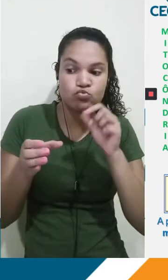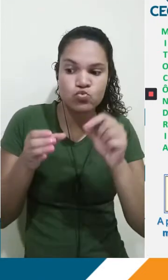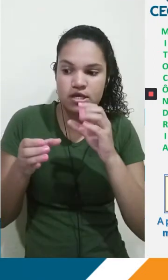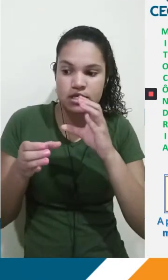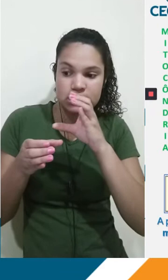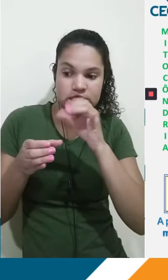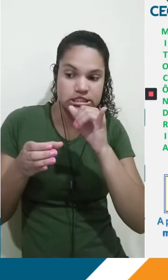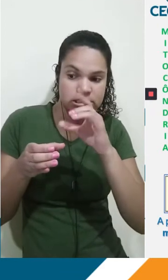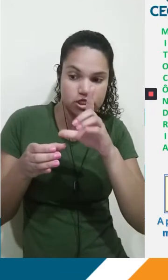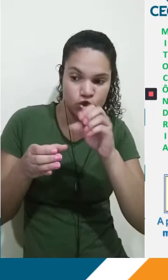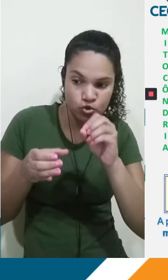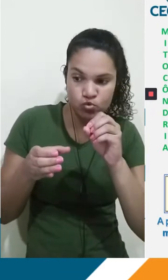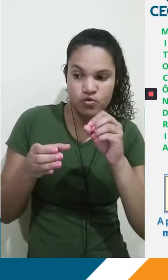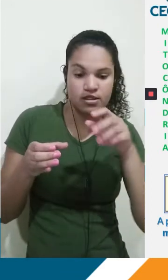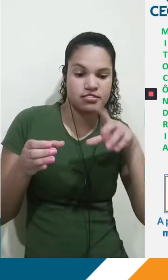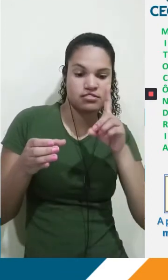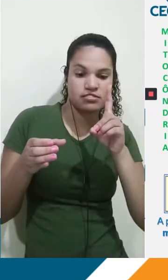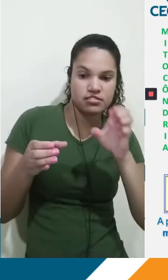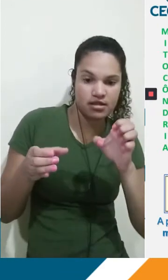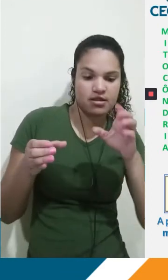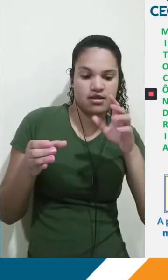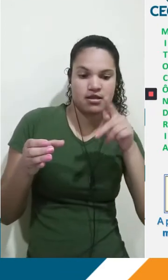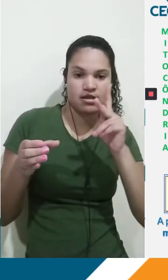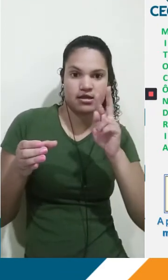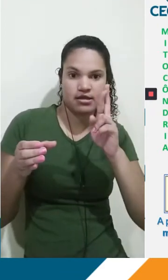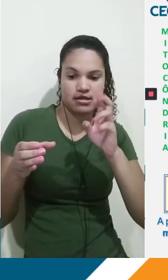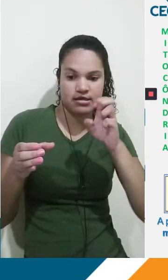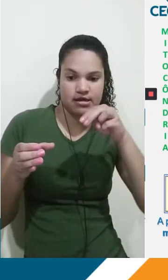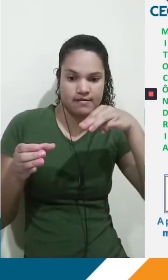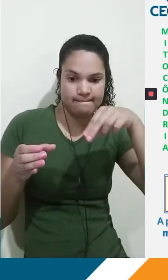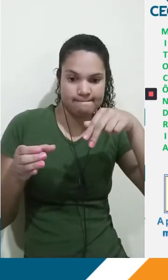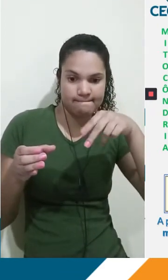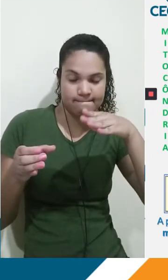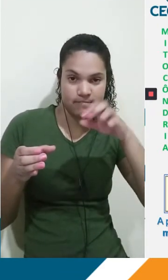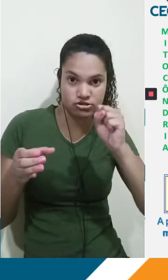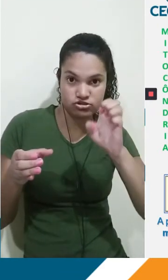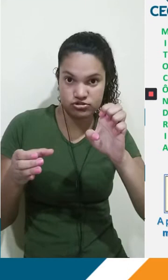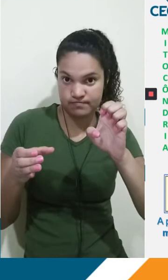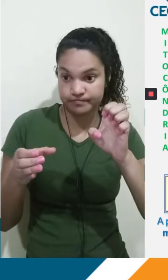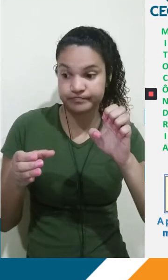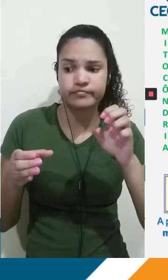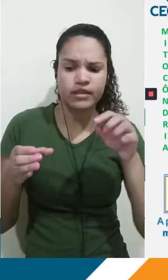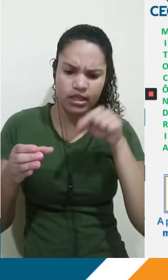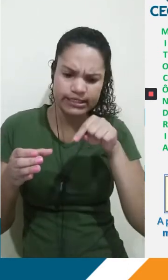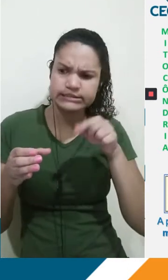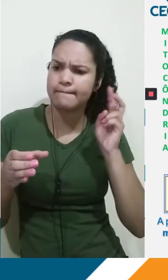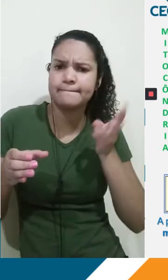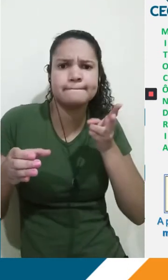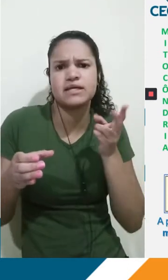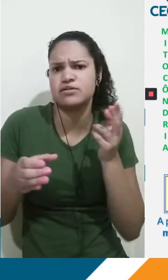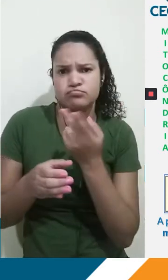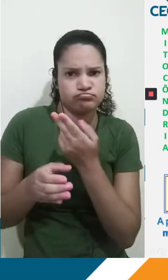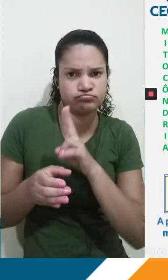ciclo do ácido cítrico, ou ciclo de Krebs. Ciclo do ácido cítrico ou ciclo de Krebs são os mesmos processos.